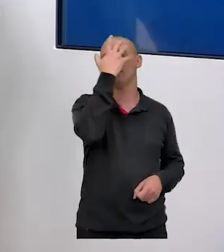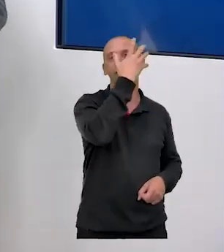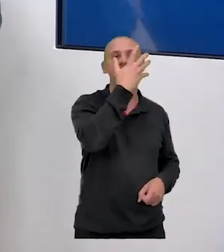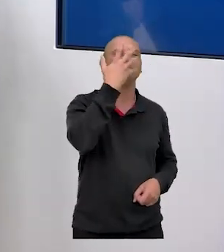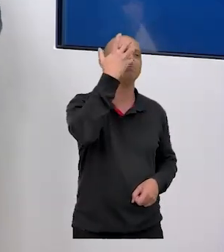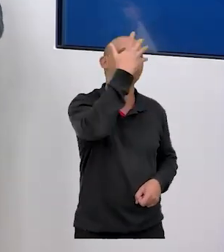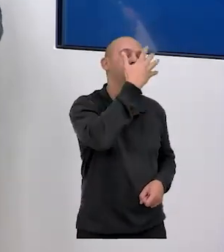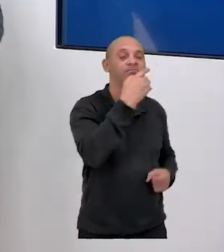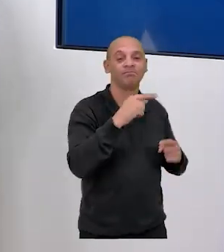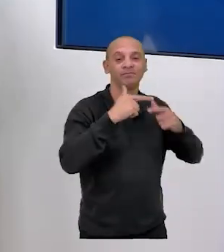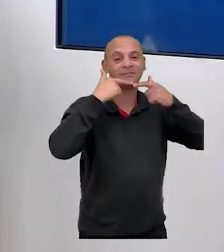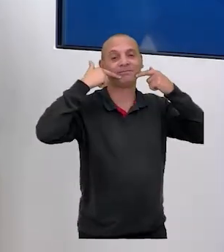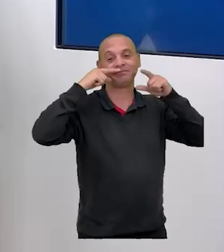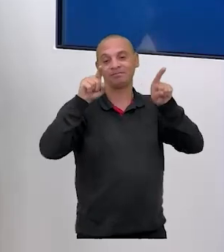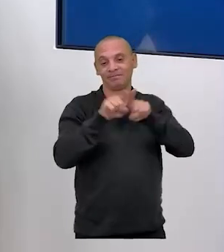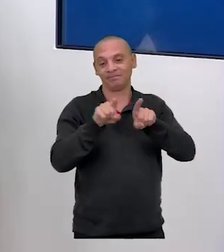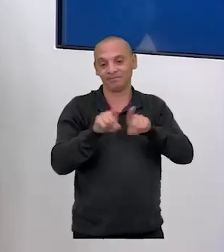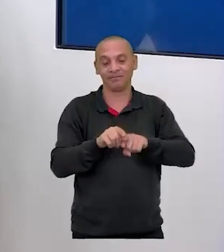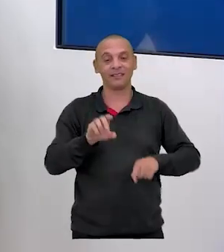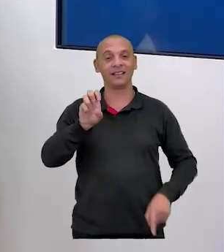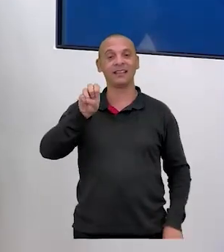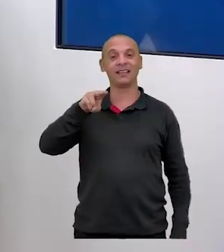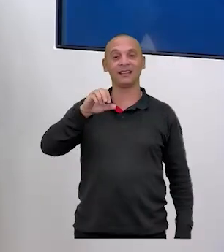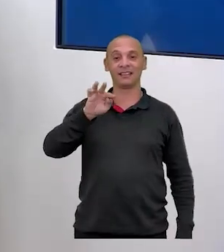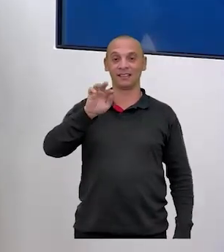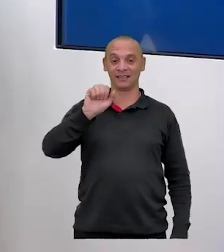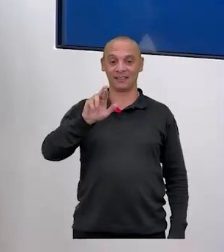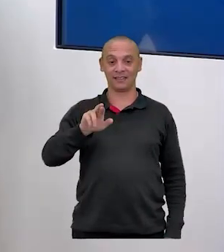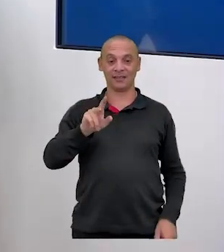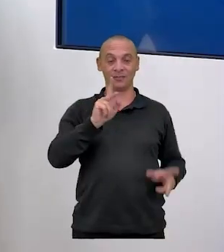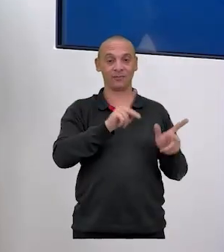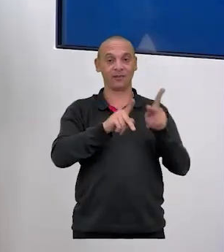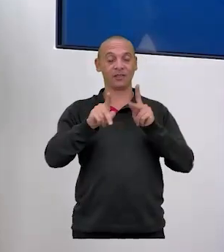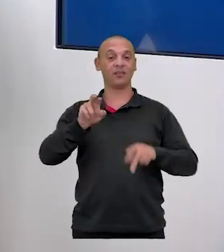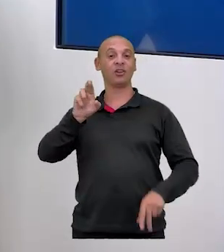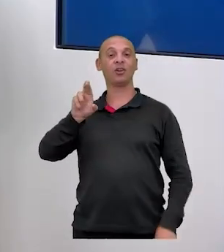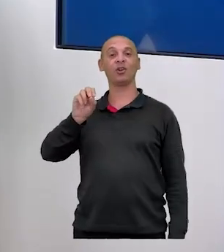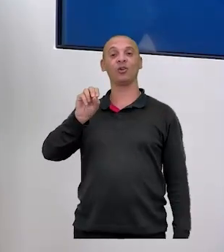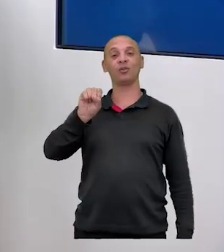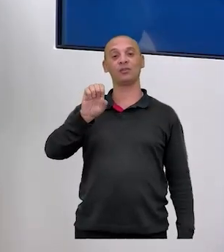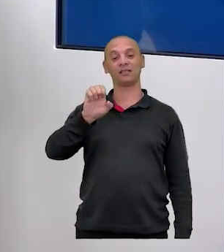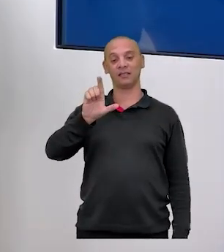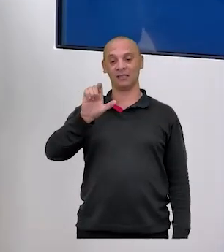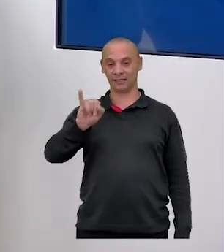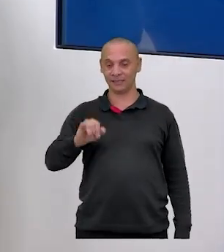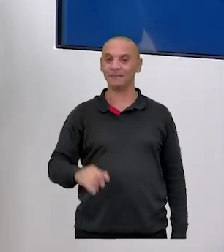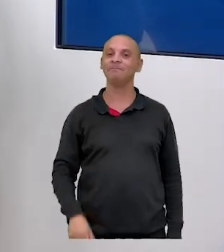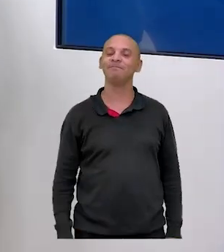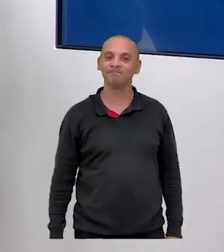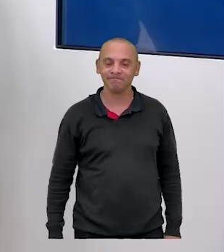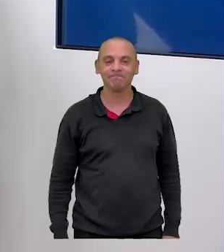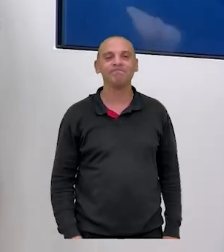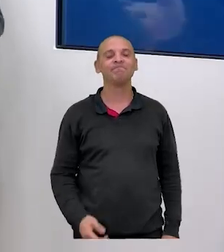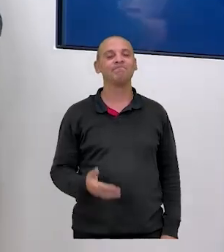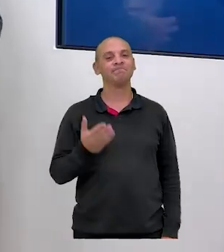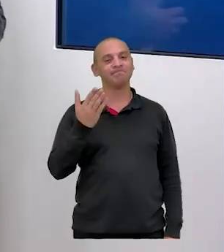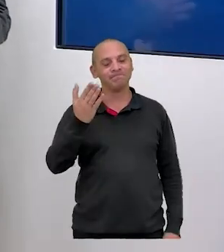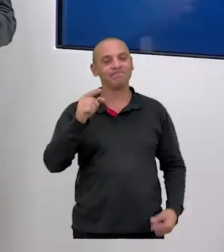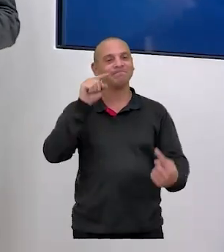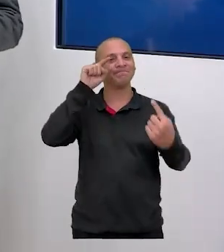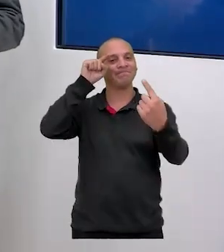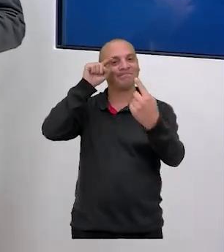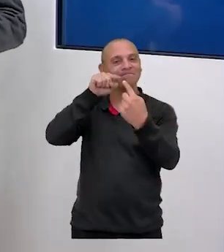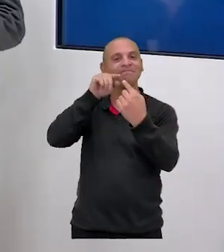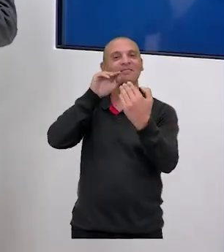vou falar um negócio, professora. A professora que falou para encantar, a professora... Professora Roseli. Professora Roseli, olha, eu compartilho da